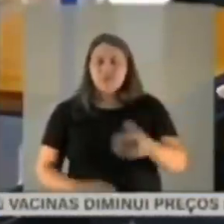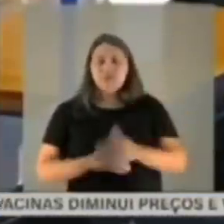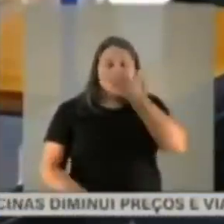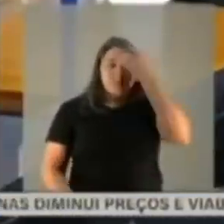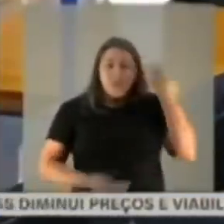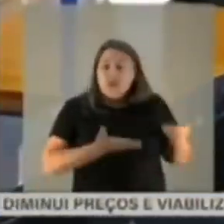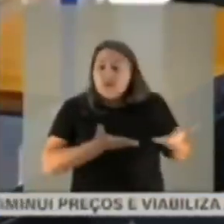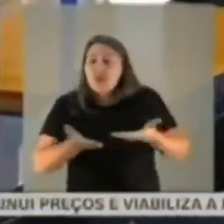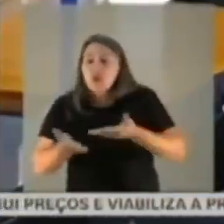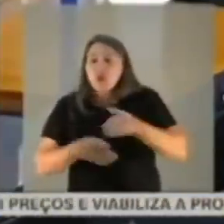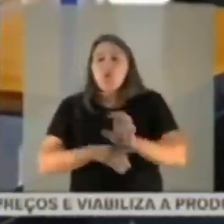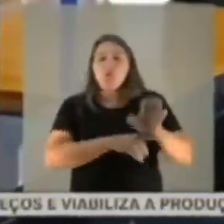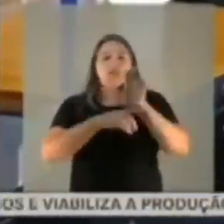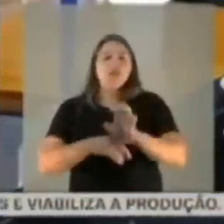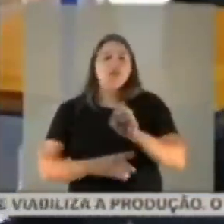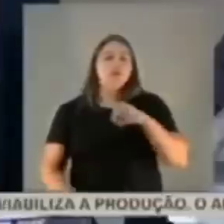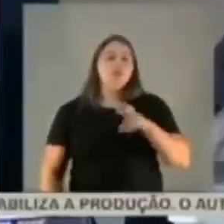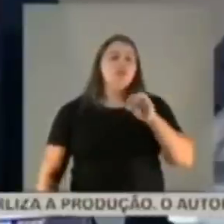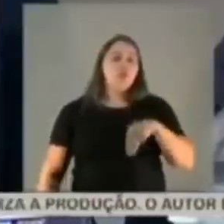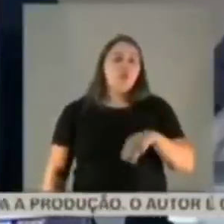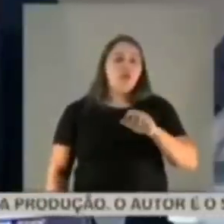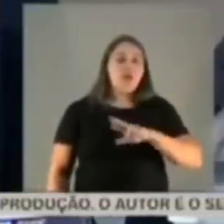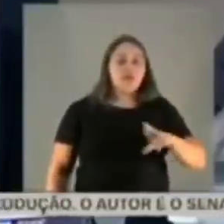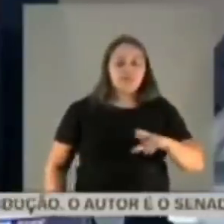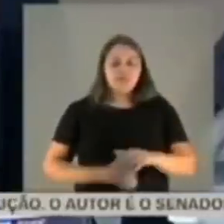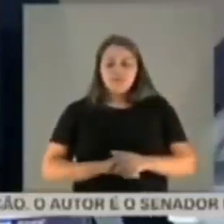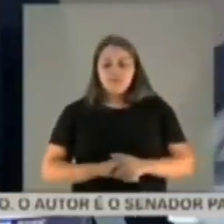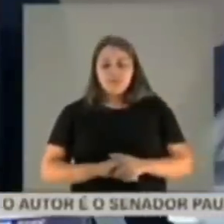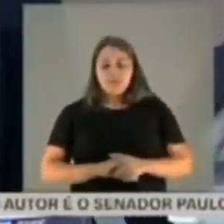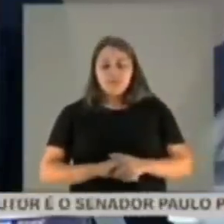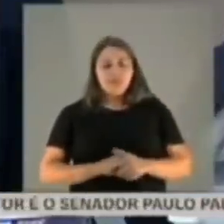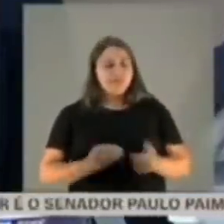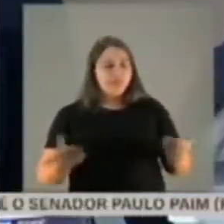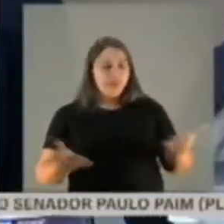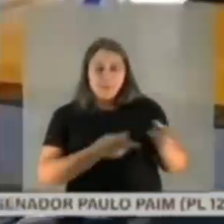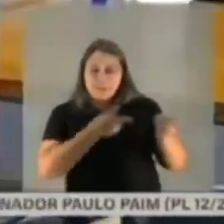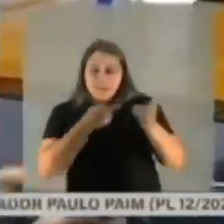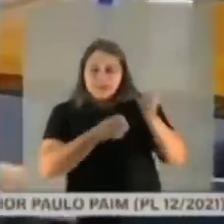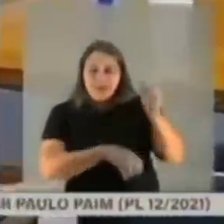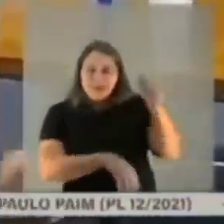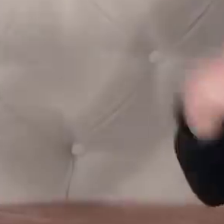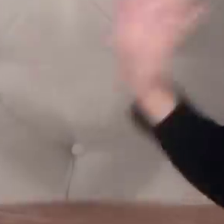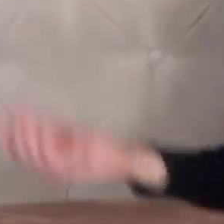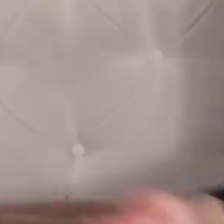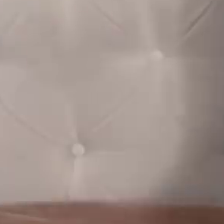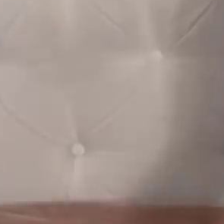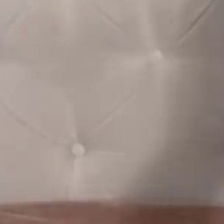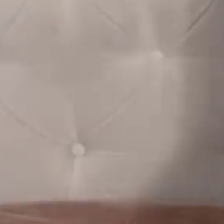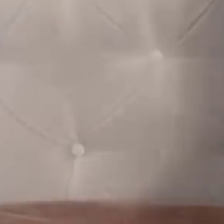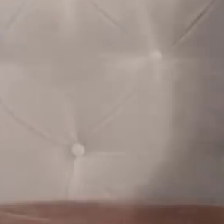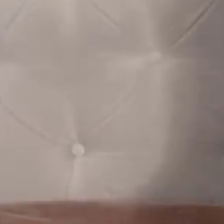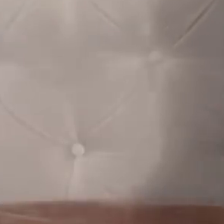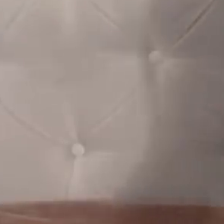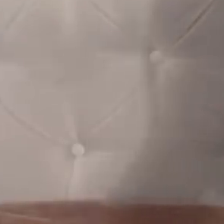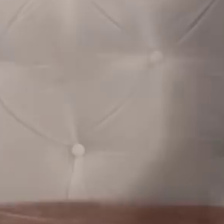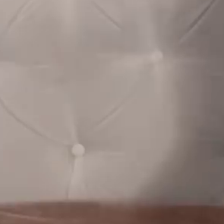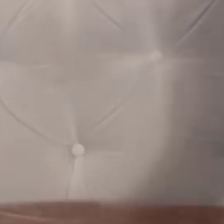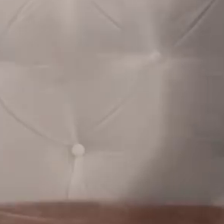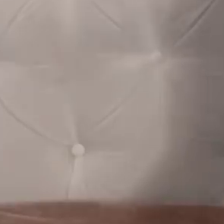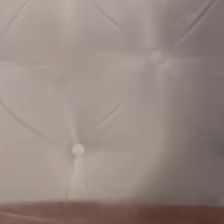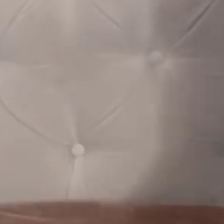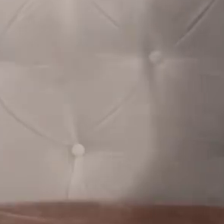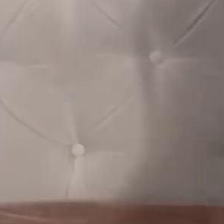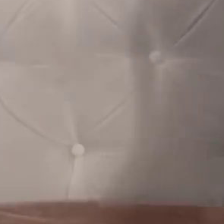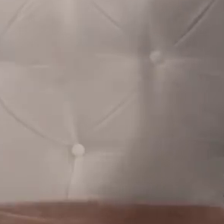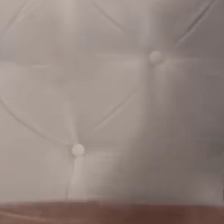entregou os respiradores para o Estado foi a Sonoar. Não foi nem a FJAP. Olha, Brasil, o que nós estamos vendo aqui. E enquanto a gente estava se distraindo com a